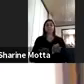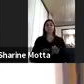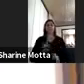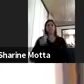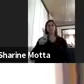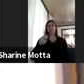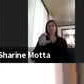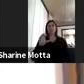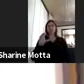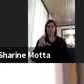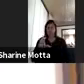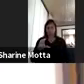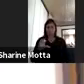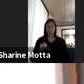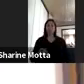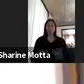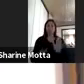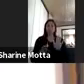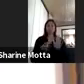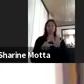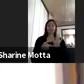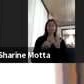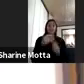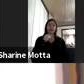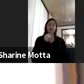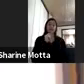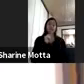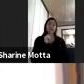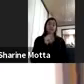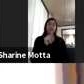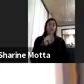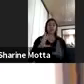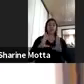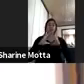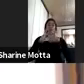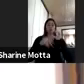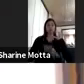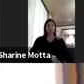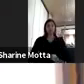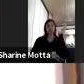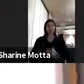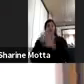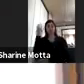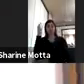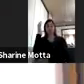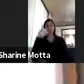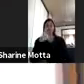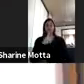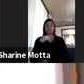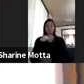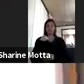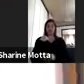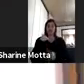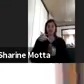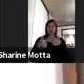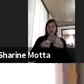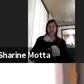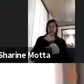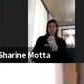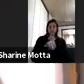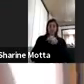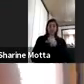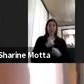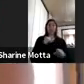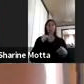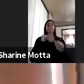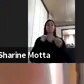constitucional que diz que as terras onde for encontrado o trabalho escravo podem ser desapropriadas. Esse foi